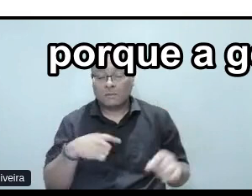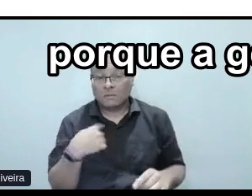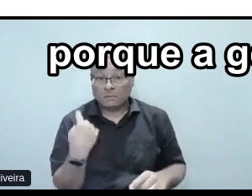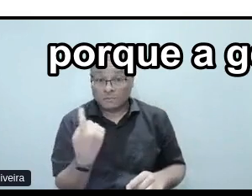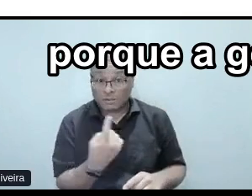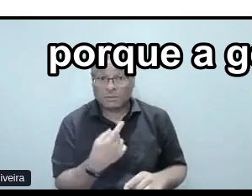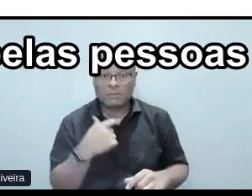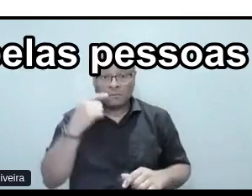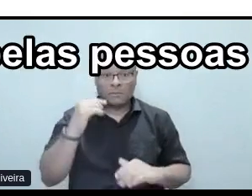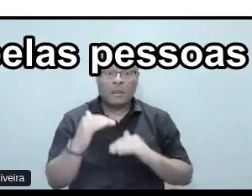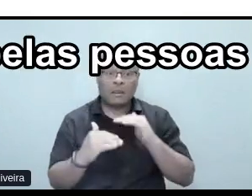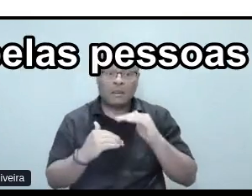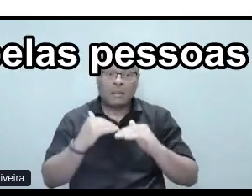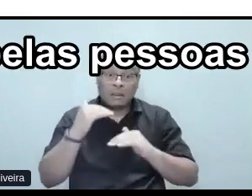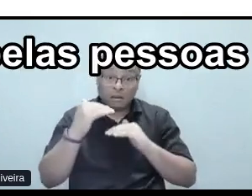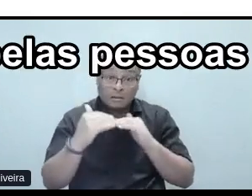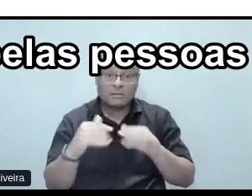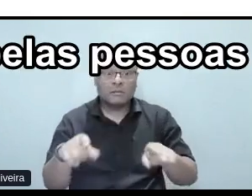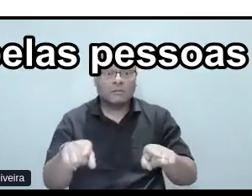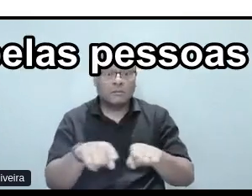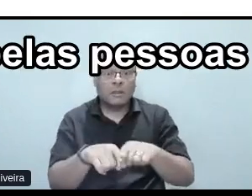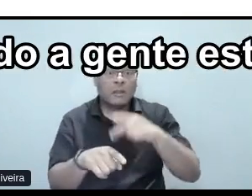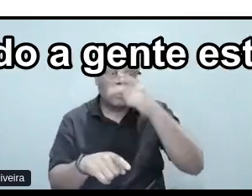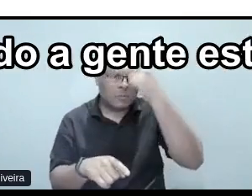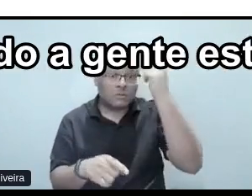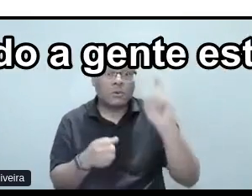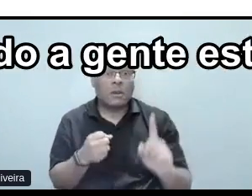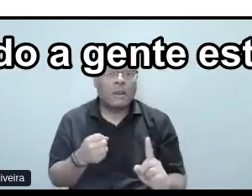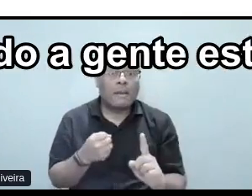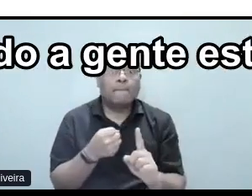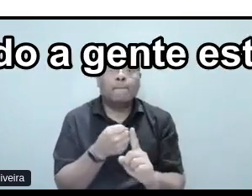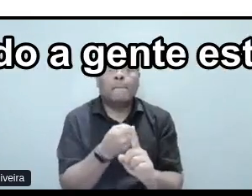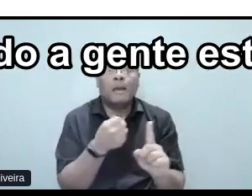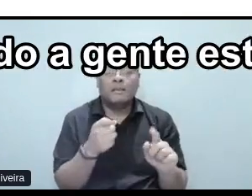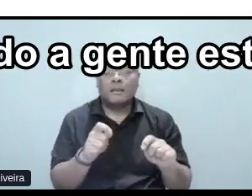cresce, mas pelas pessoas que a gente impacta quando a gente está fazendo isso, viu?